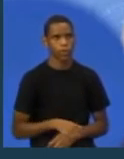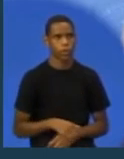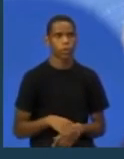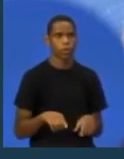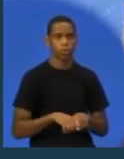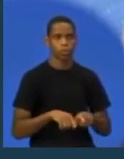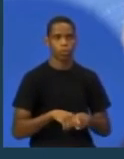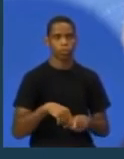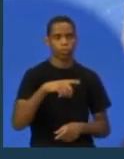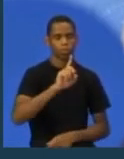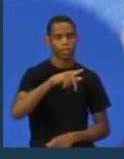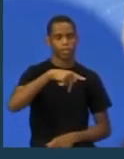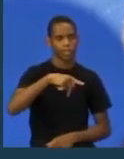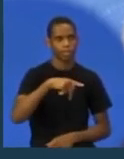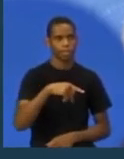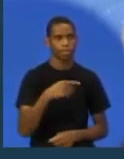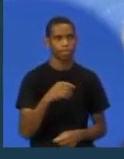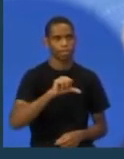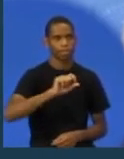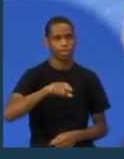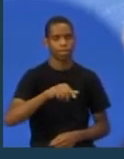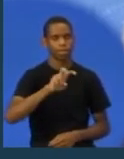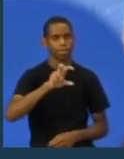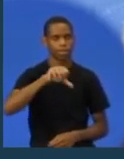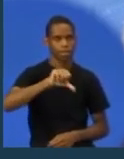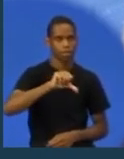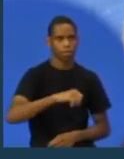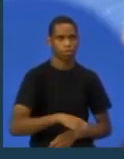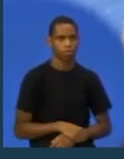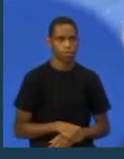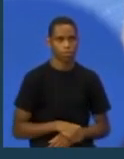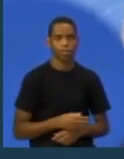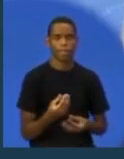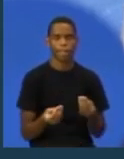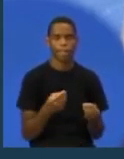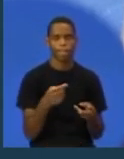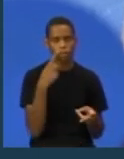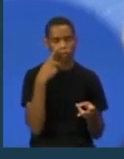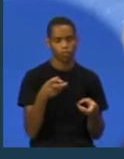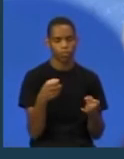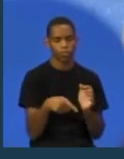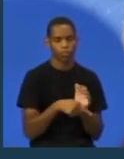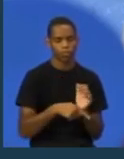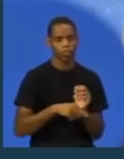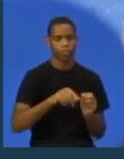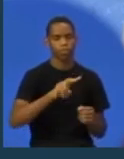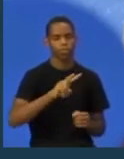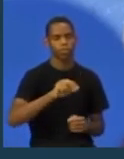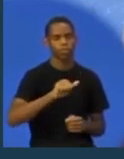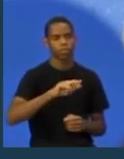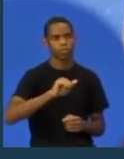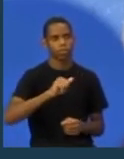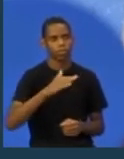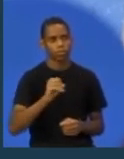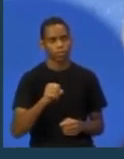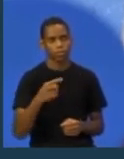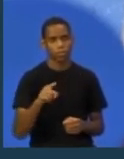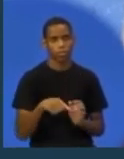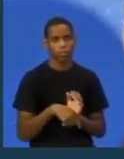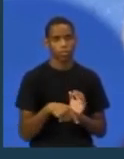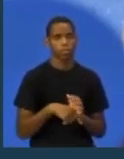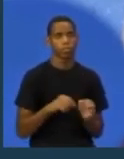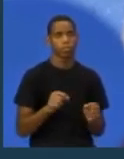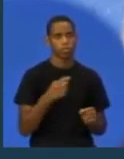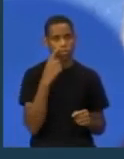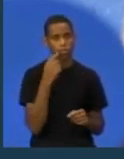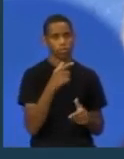nós calculamos o desvio padrão, 9,59. Como que você calcula o coeficiente de variação? Você pega o valor do desvio